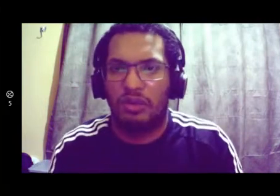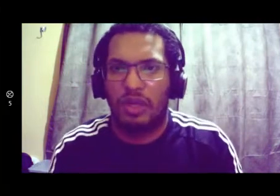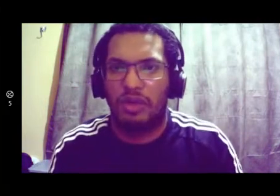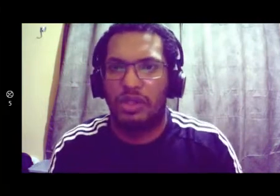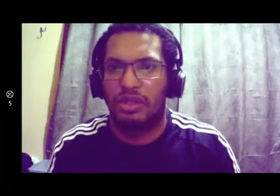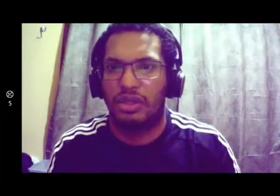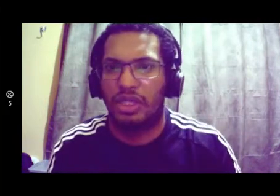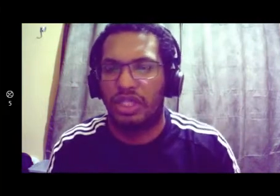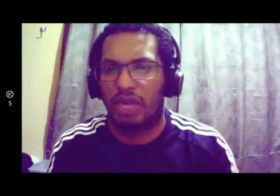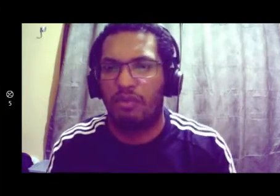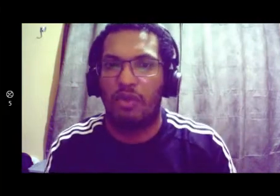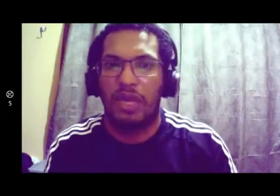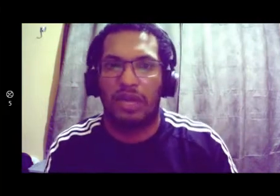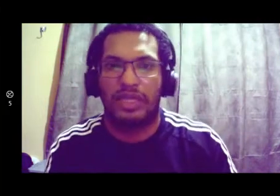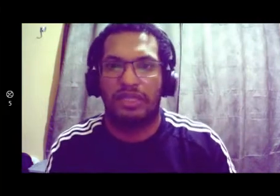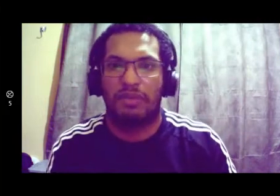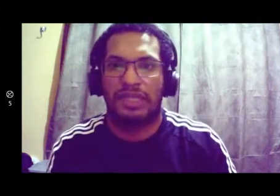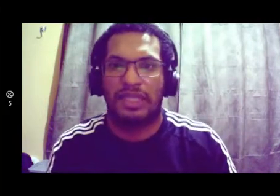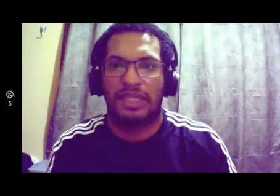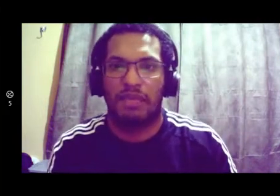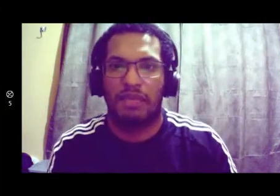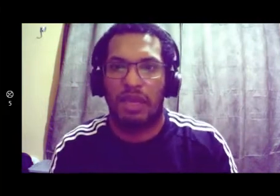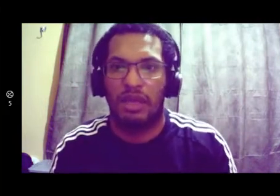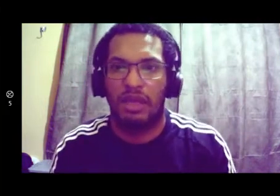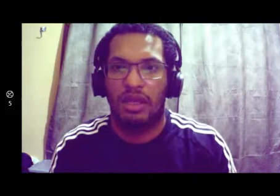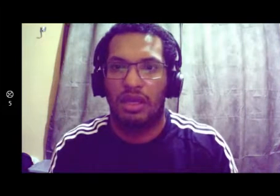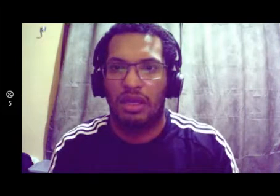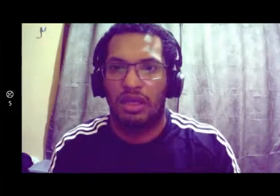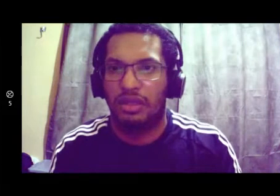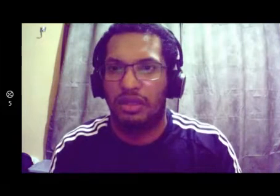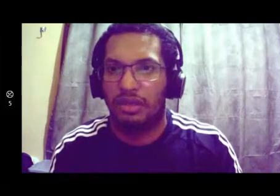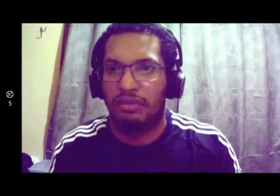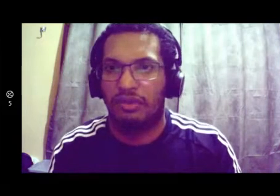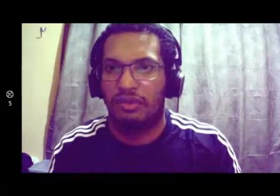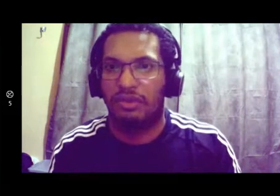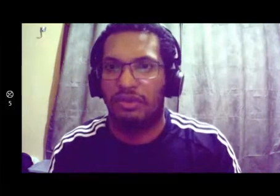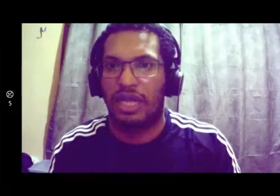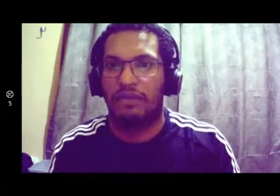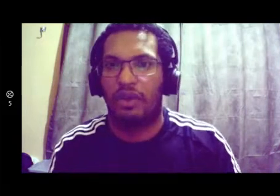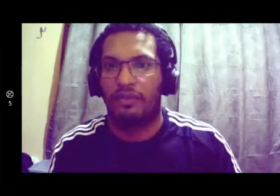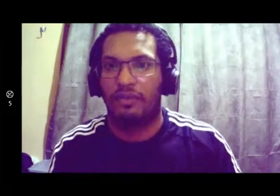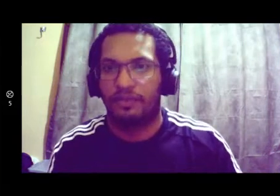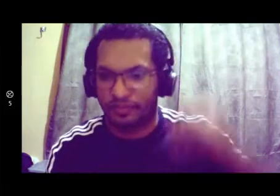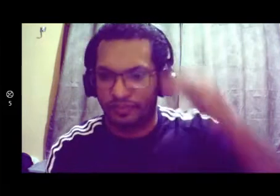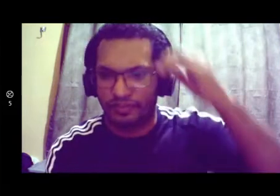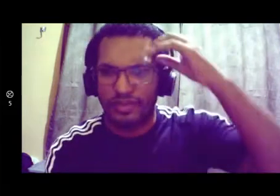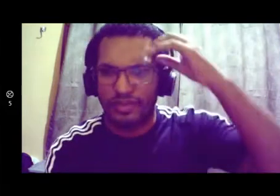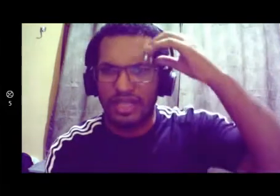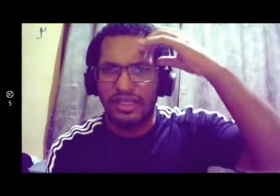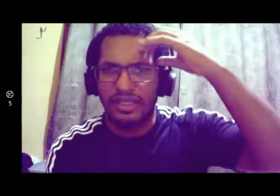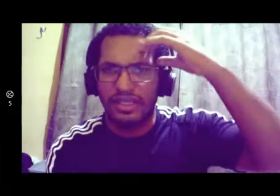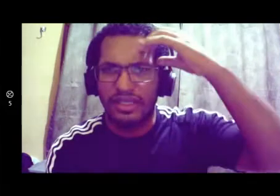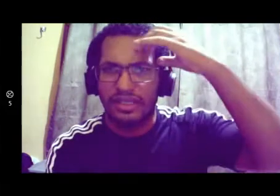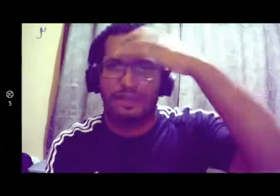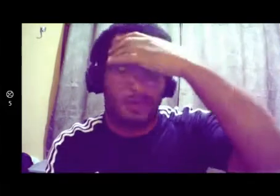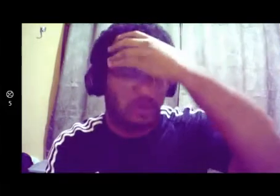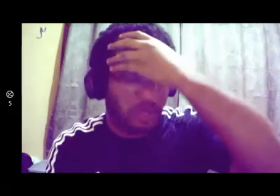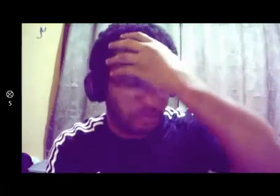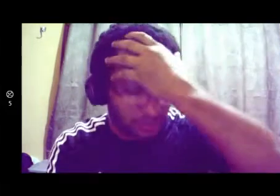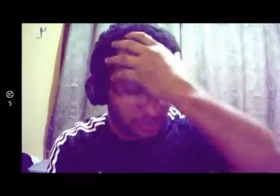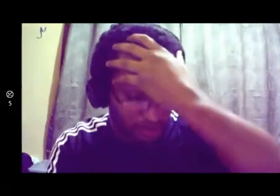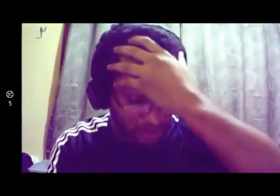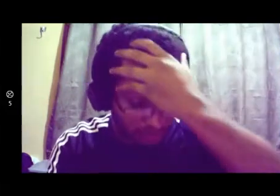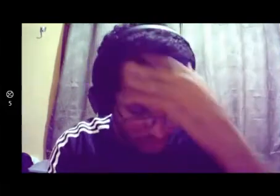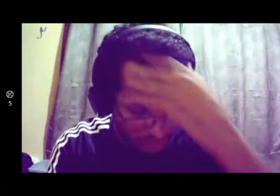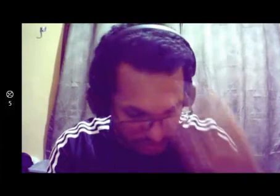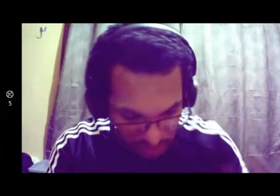muito ruim hoje. Acho que tá um pouco melhor que a semana passada para mim. Mas vamos lá. Ó, isso aqui eu vou provavelmente